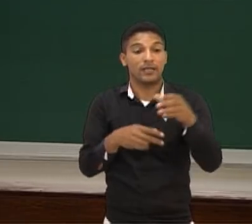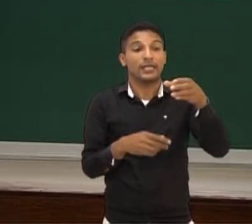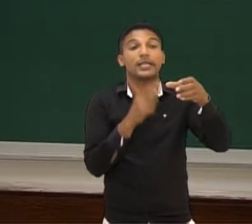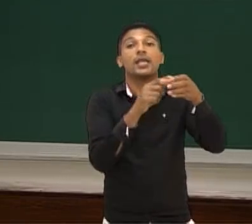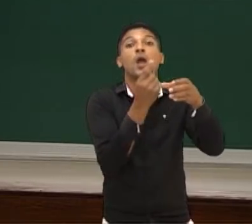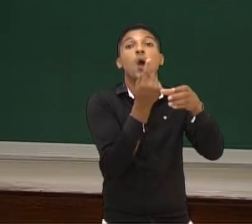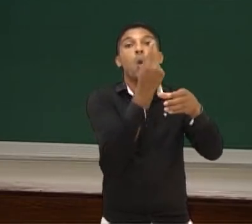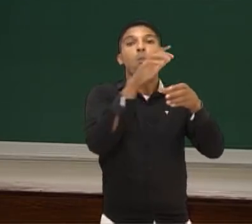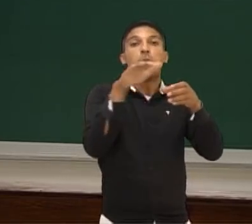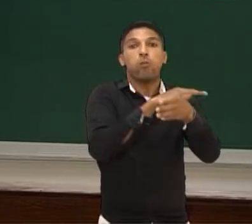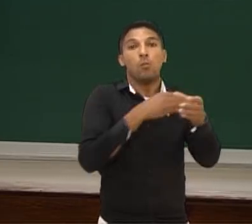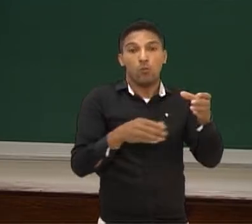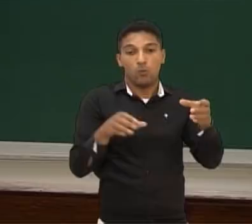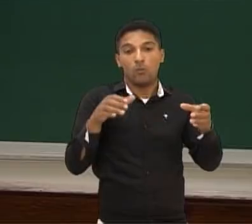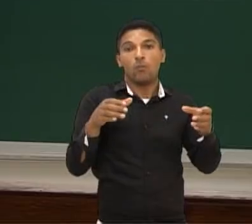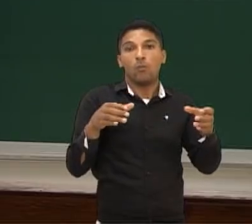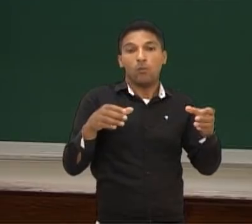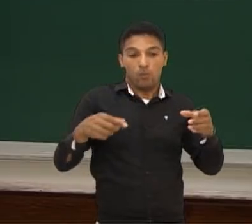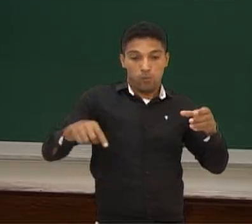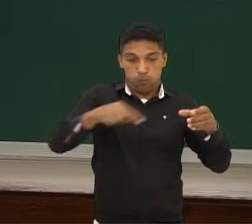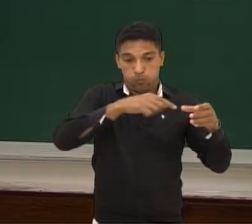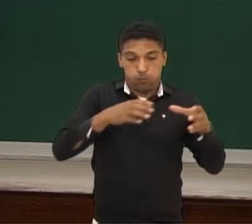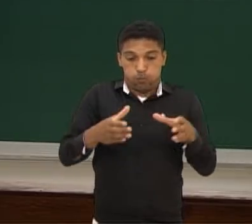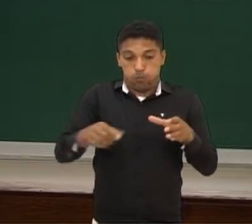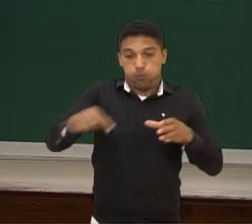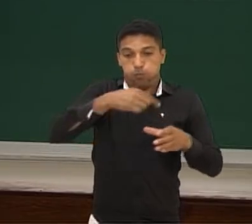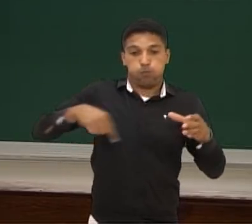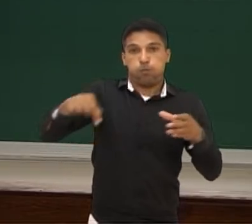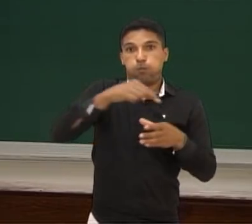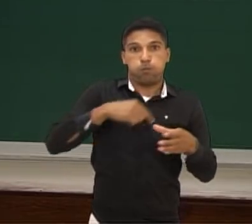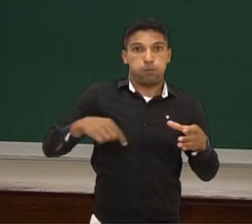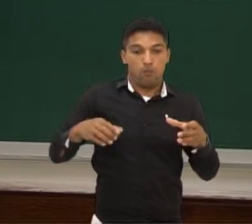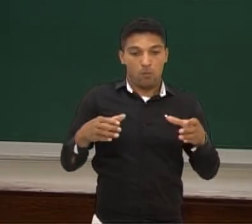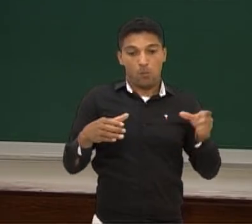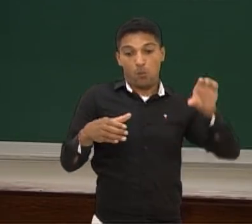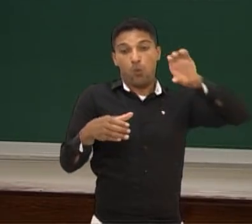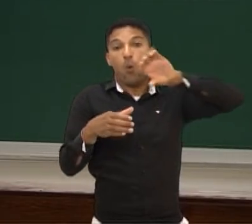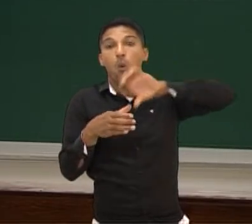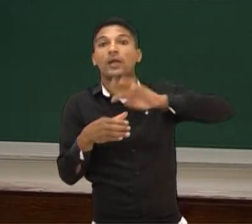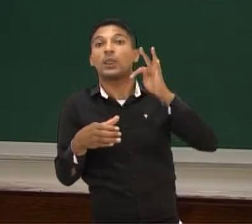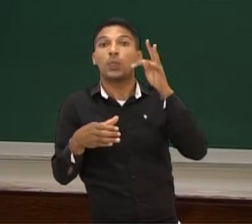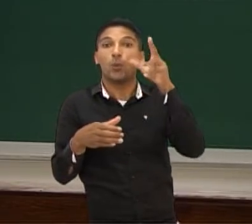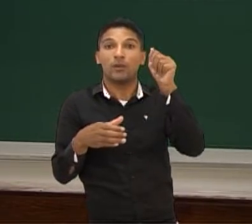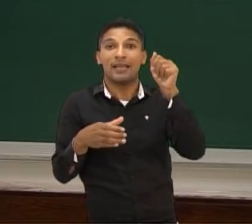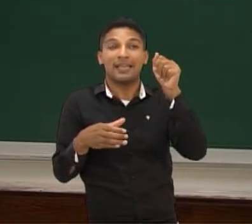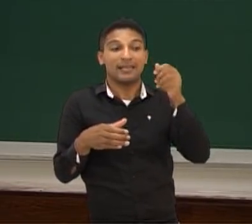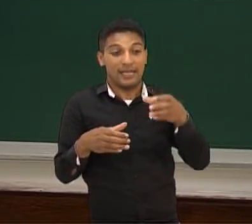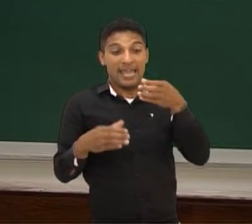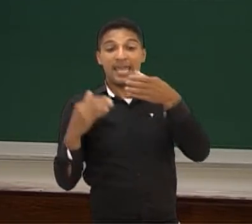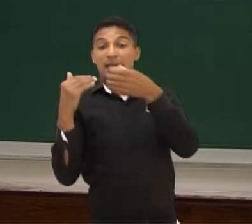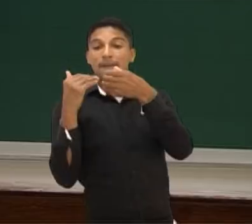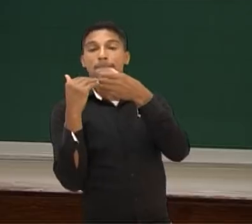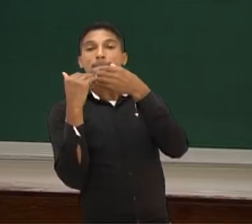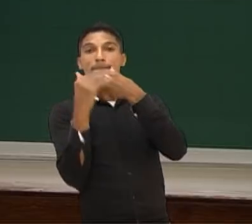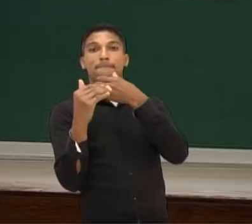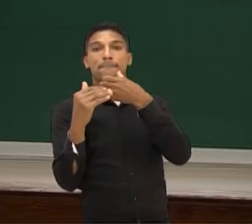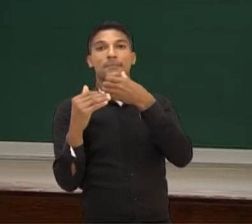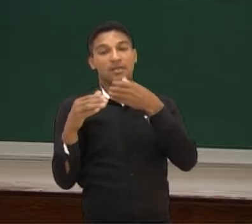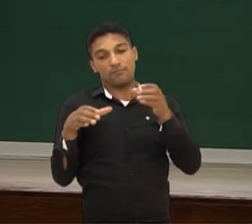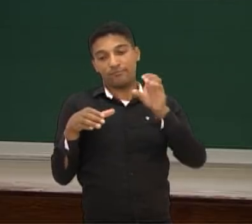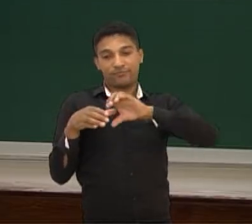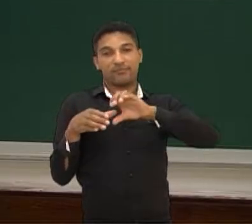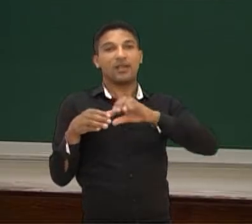2 partes. Por isso, 2 meios, que é o quê? 1 inteiro. Quando eu faço essa soma aqui das